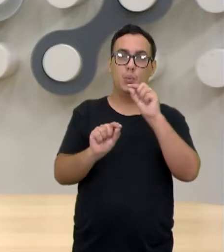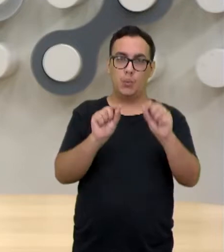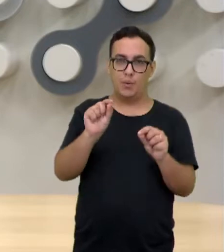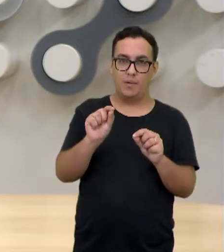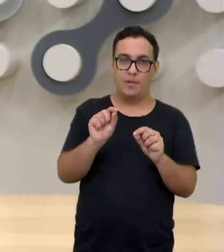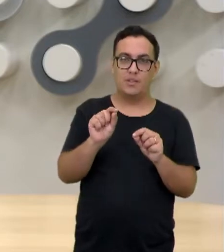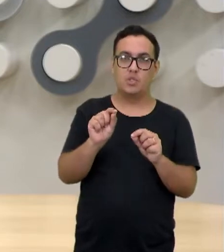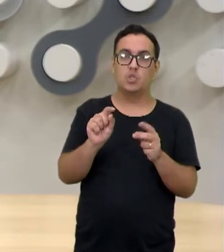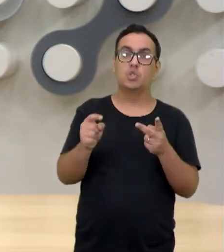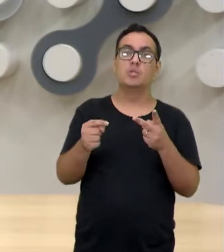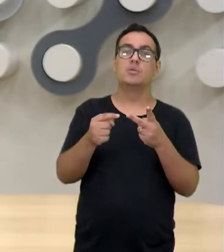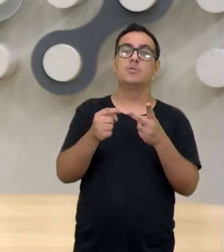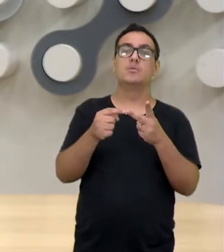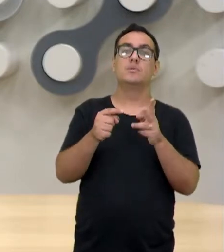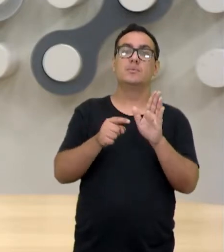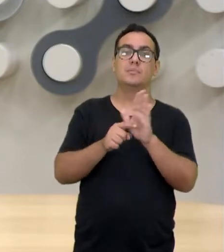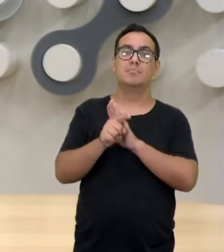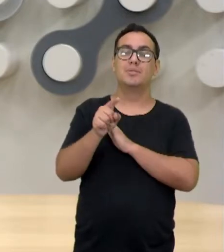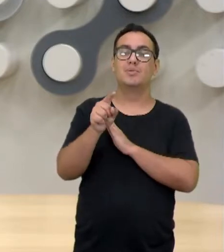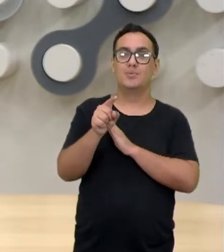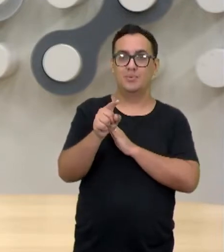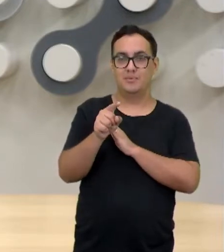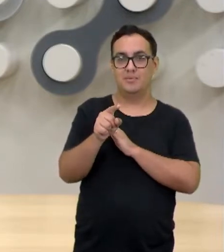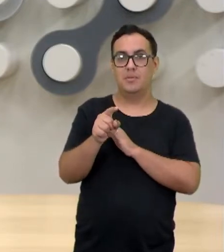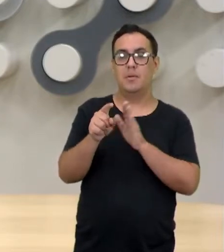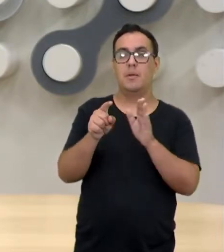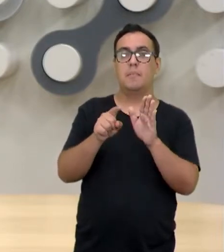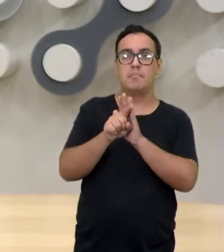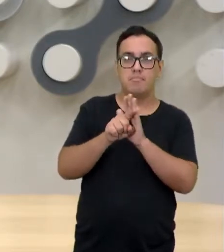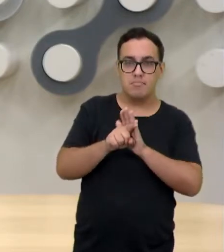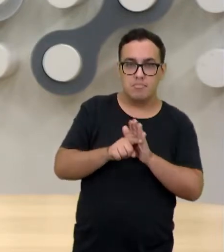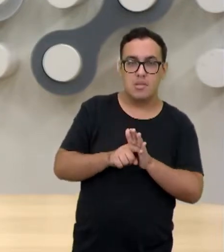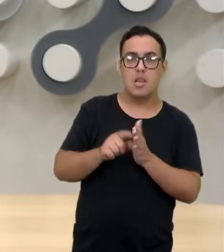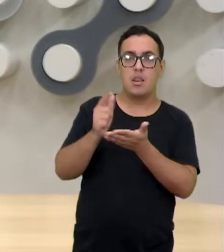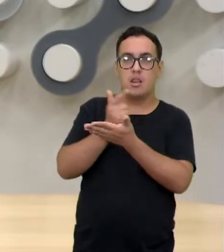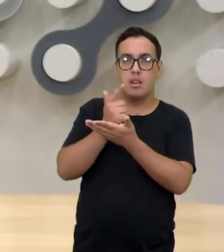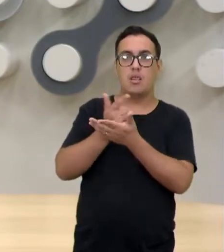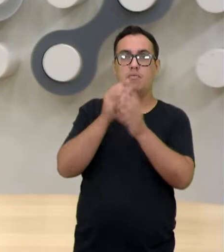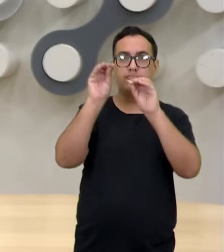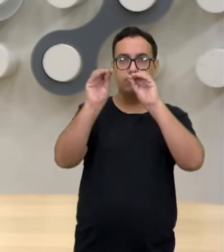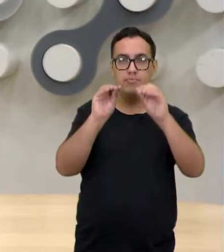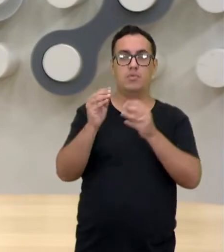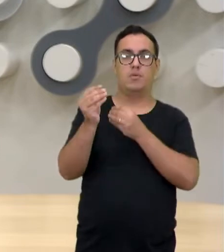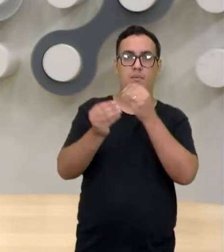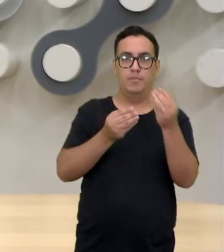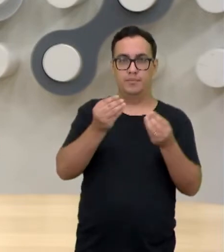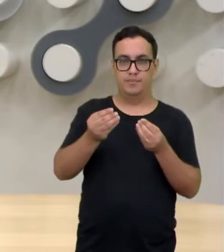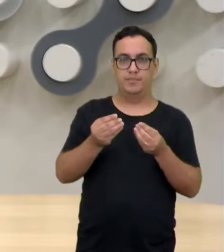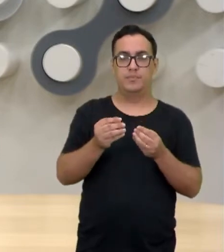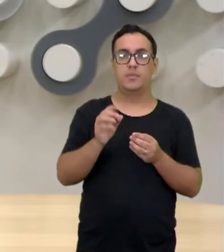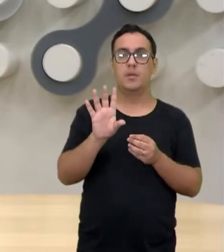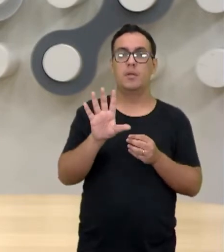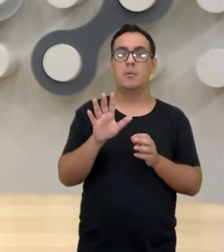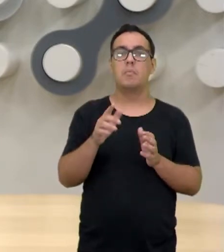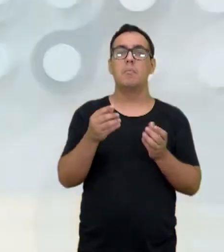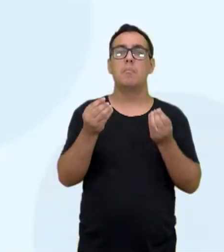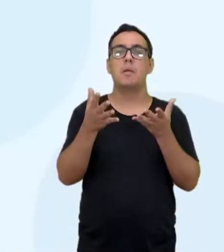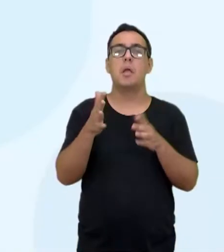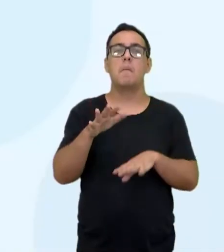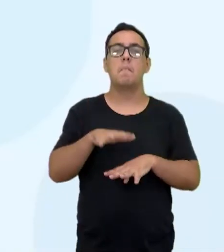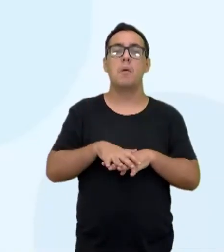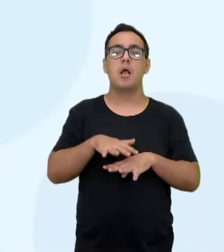sobre a segunda pergunta orientadora da pesquisa bibliográfica de vocês, que dizia qual o papel da